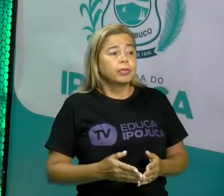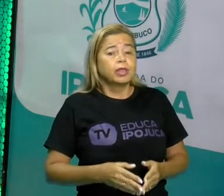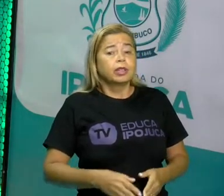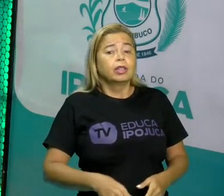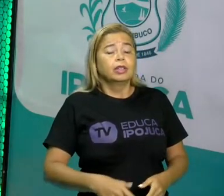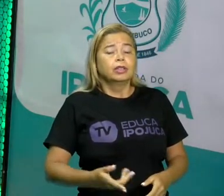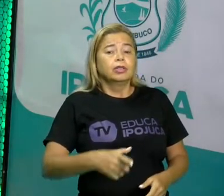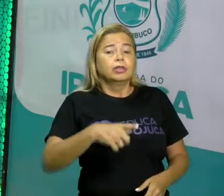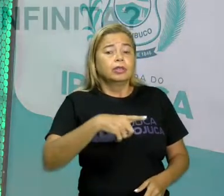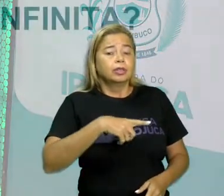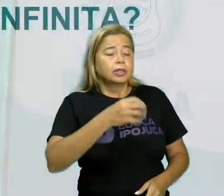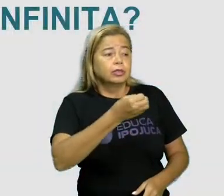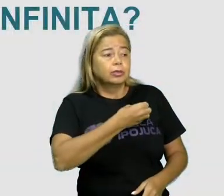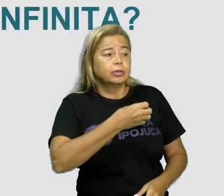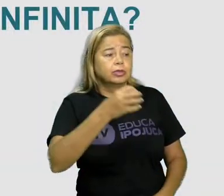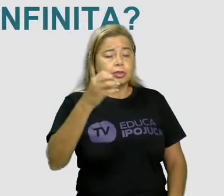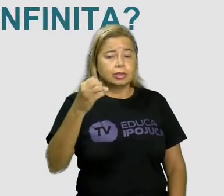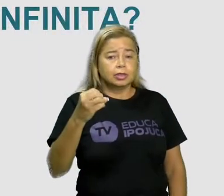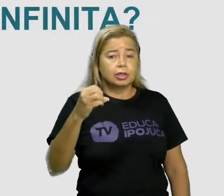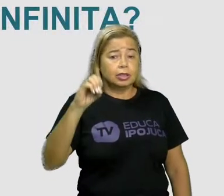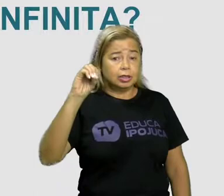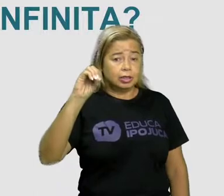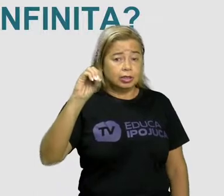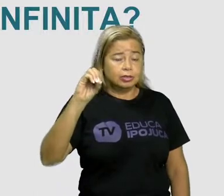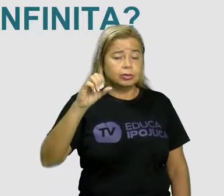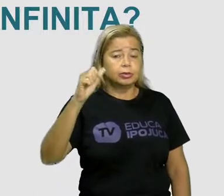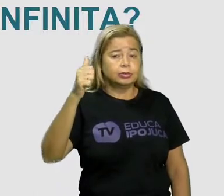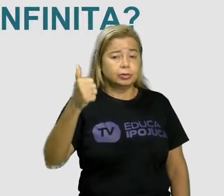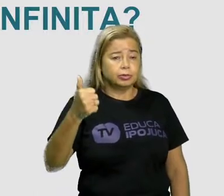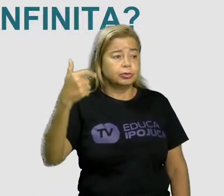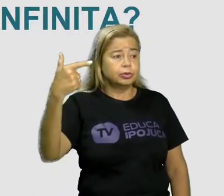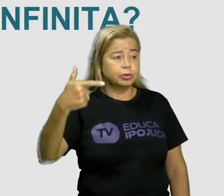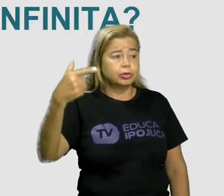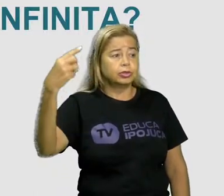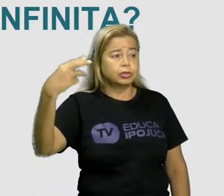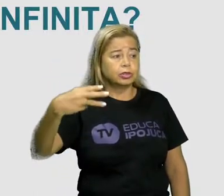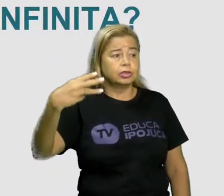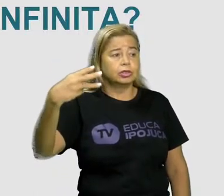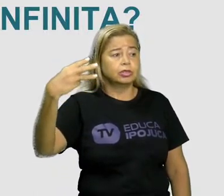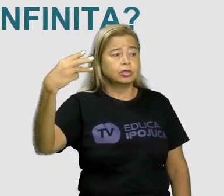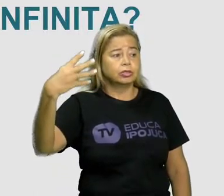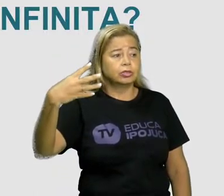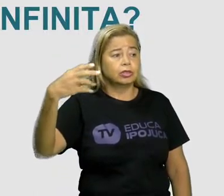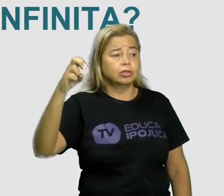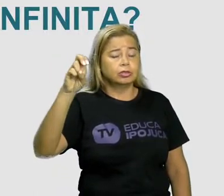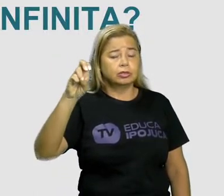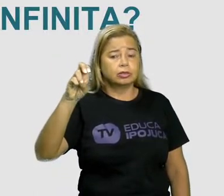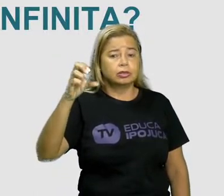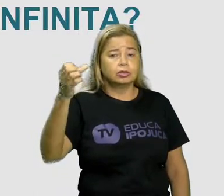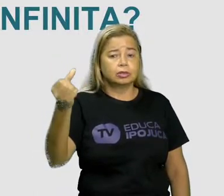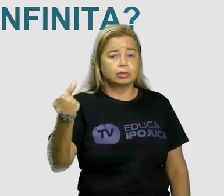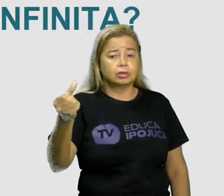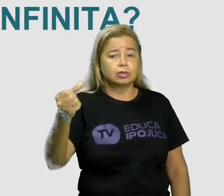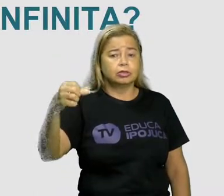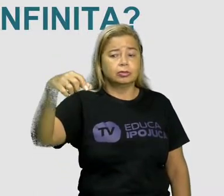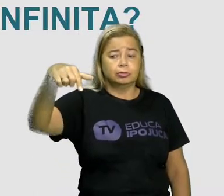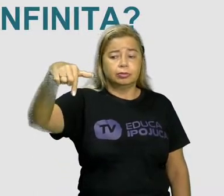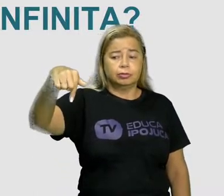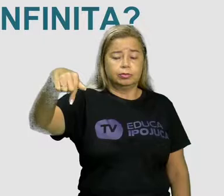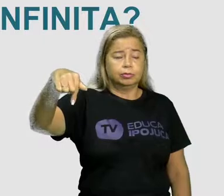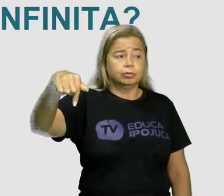temos 0, 1, 2, 3, 4, 5,